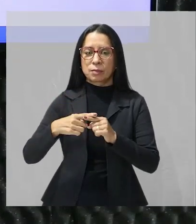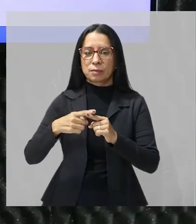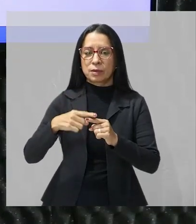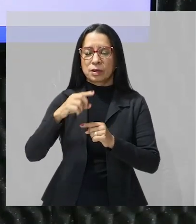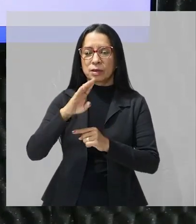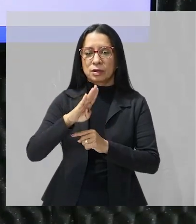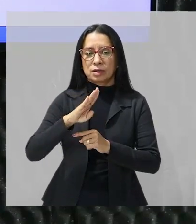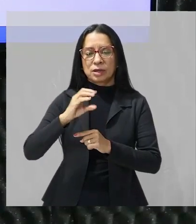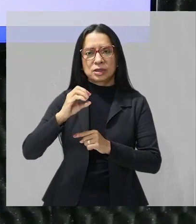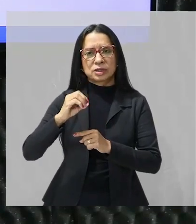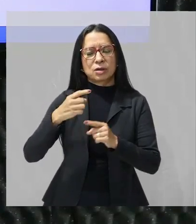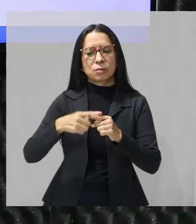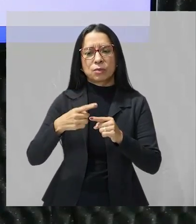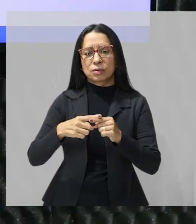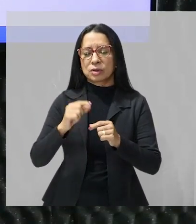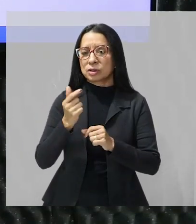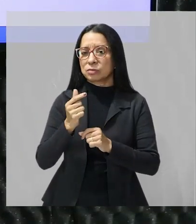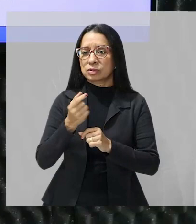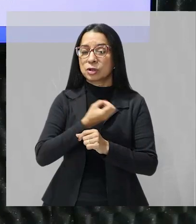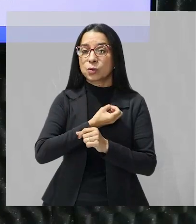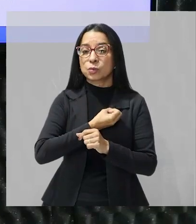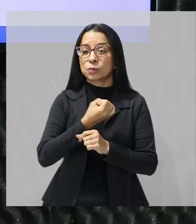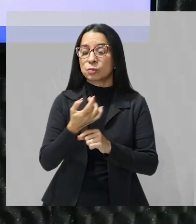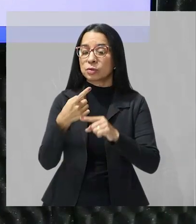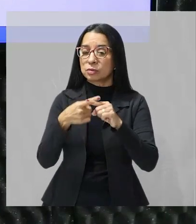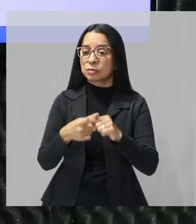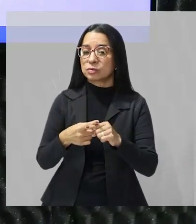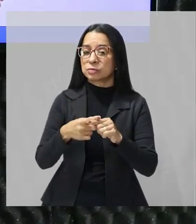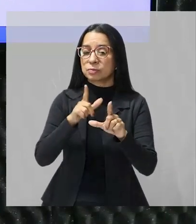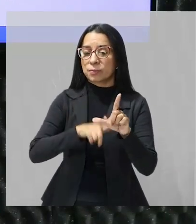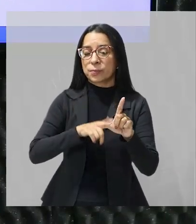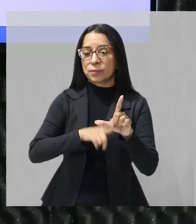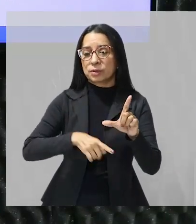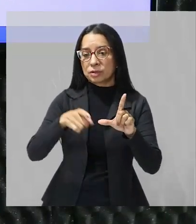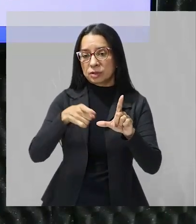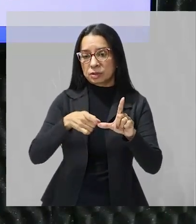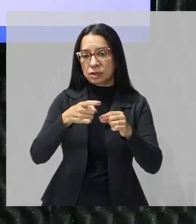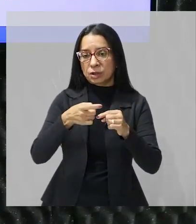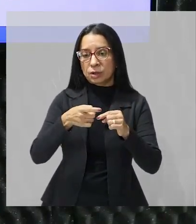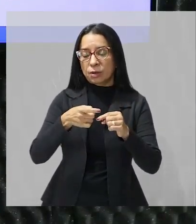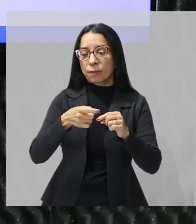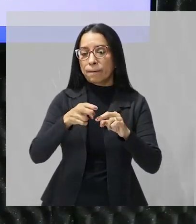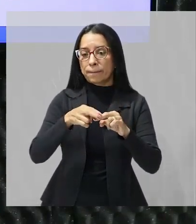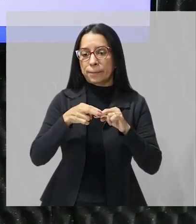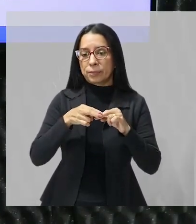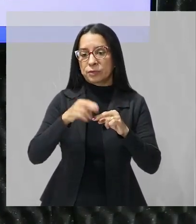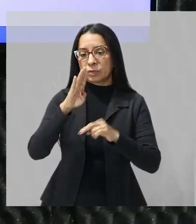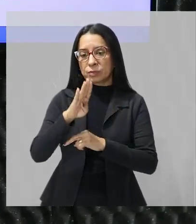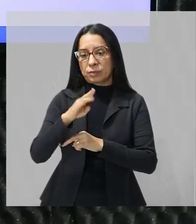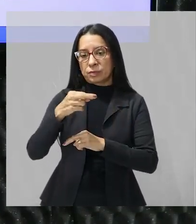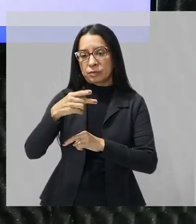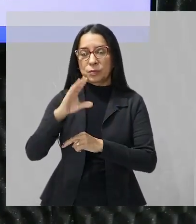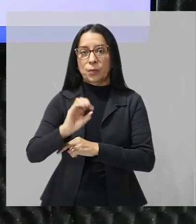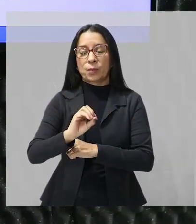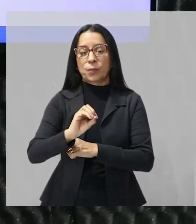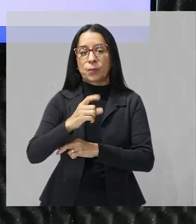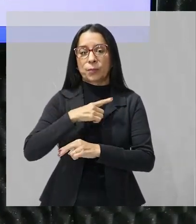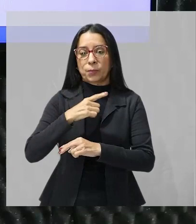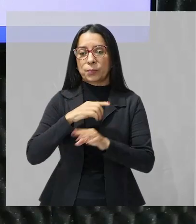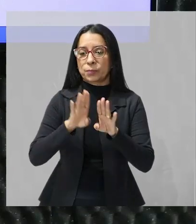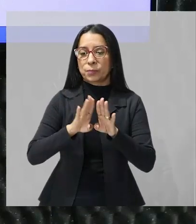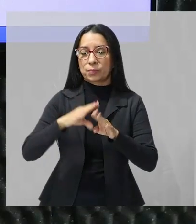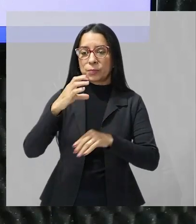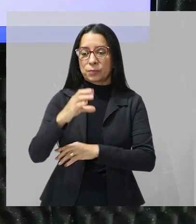quê? Porque não tem o termo que multiplica a variável x. Então, por essa razão, o b aqui é zero. E nós temos também o